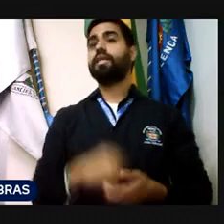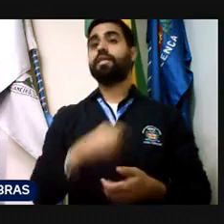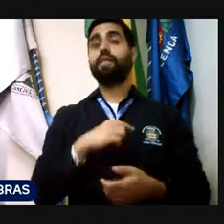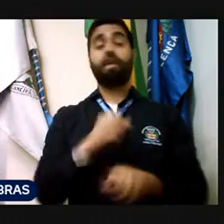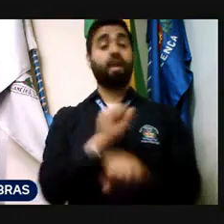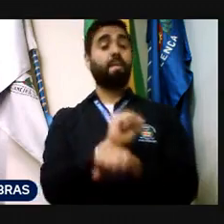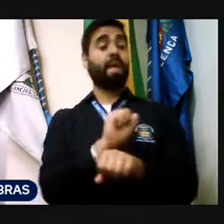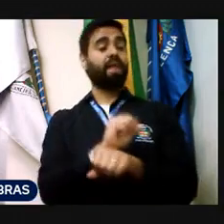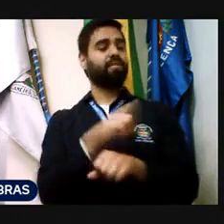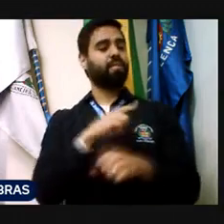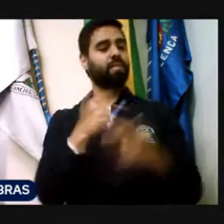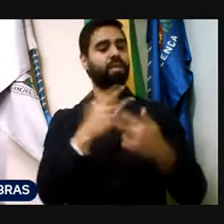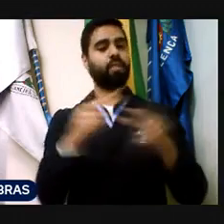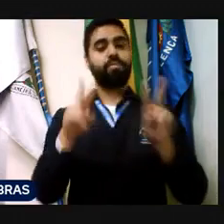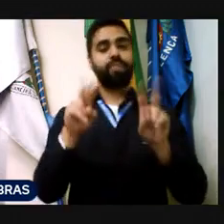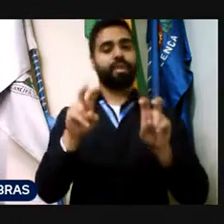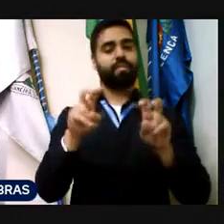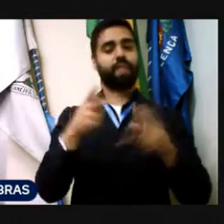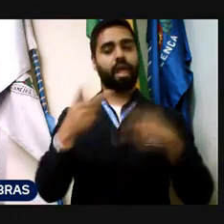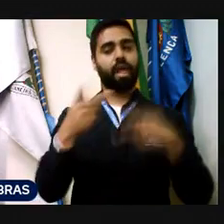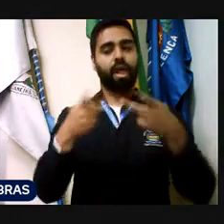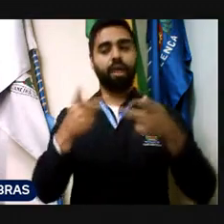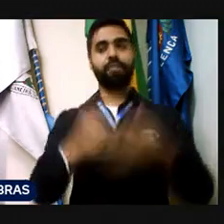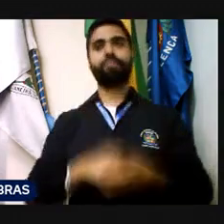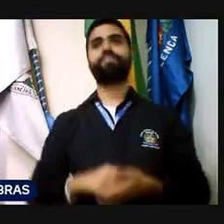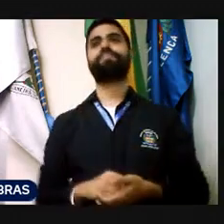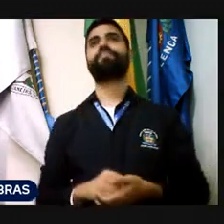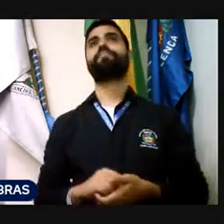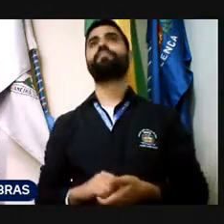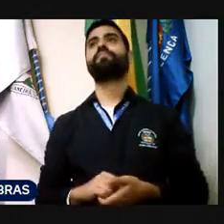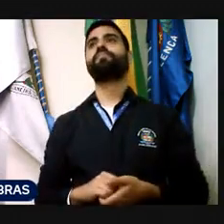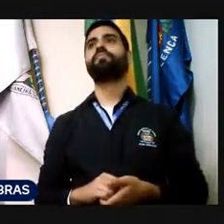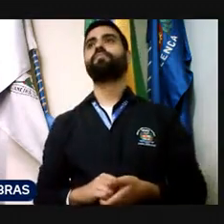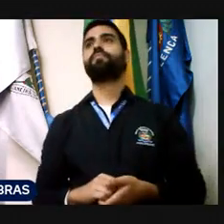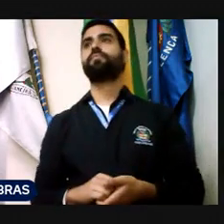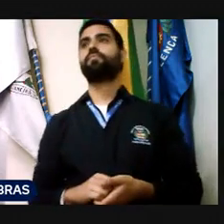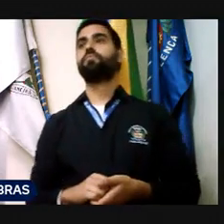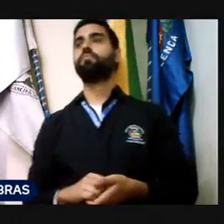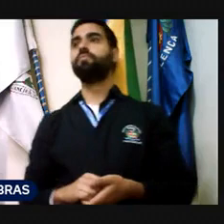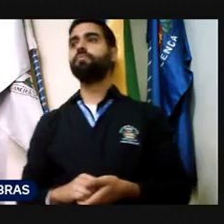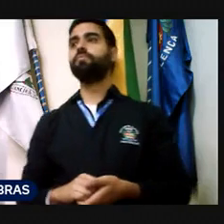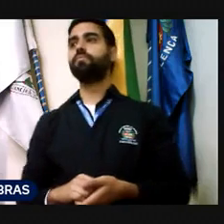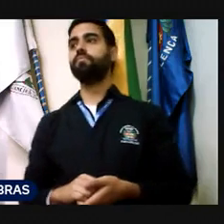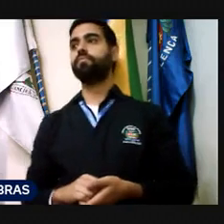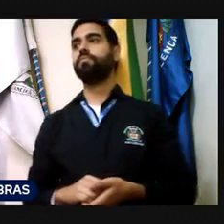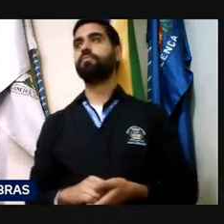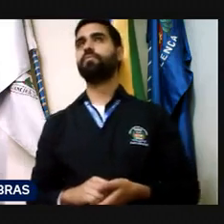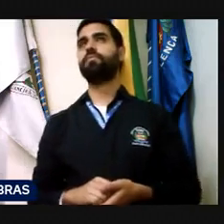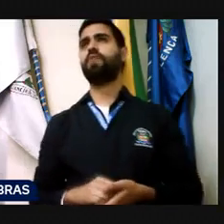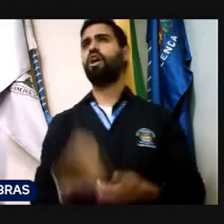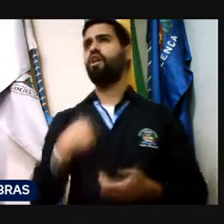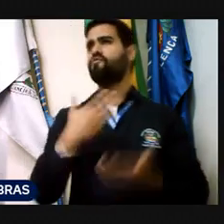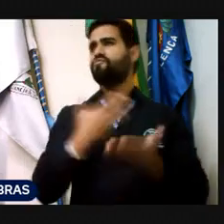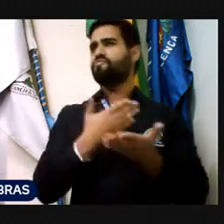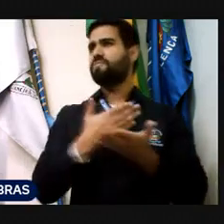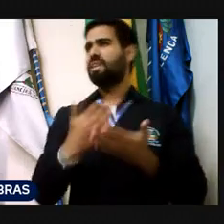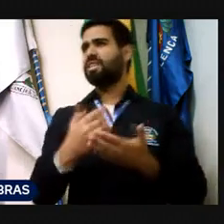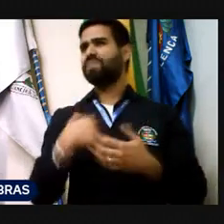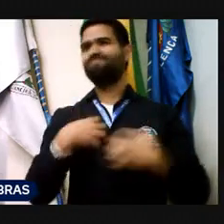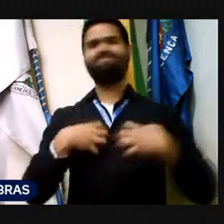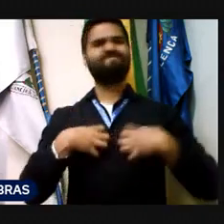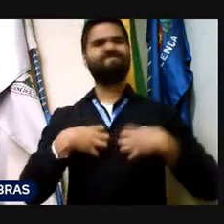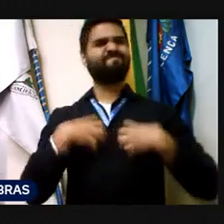né? Bom, vou iniciar já registrando a minha insatisfação, a minha